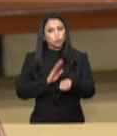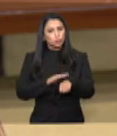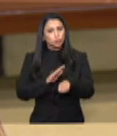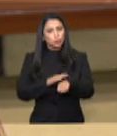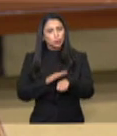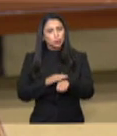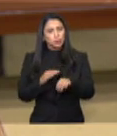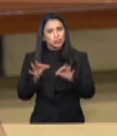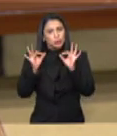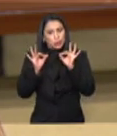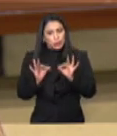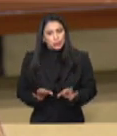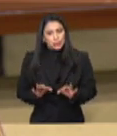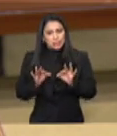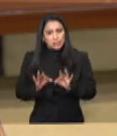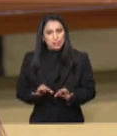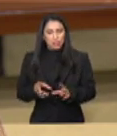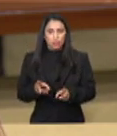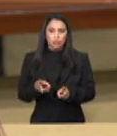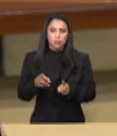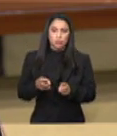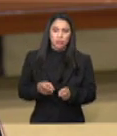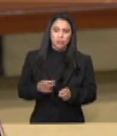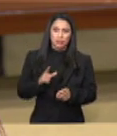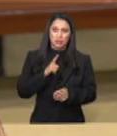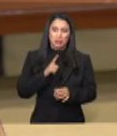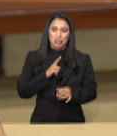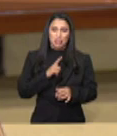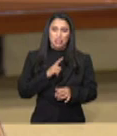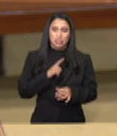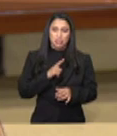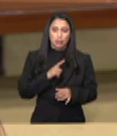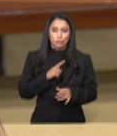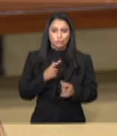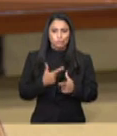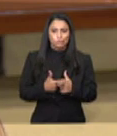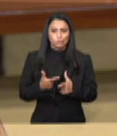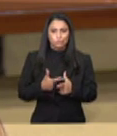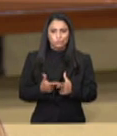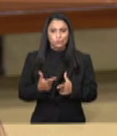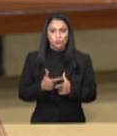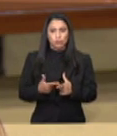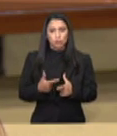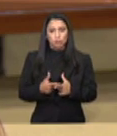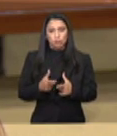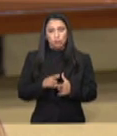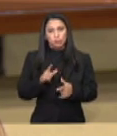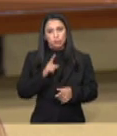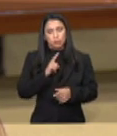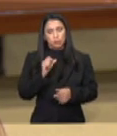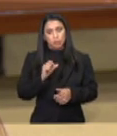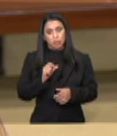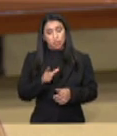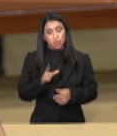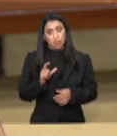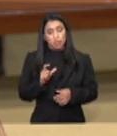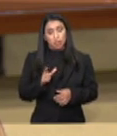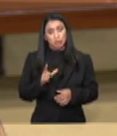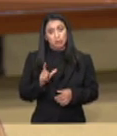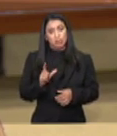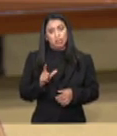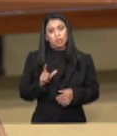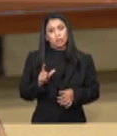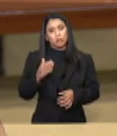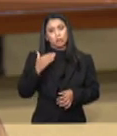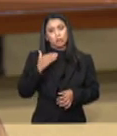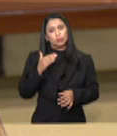processual adequado, a mim me parece que pode causar uma certa perplexidade e levar a uma certa discricionariedade do próprio juiz